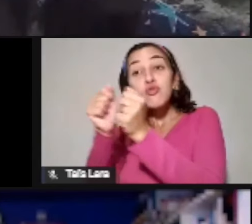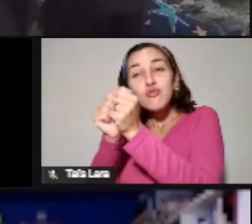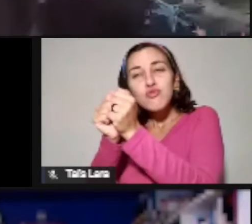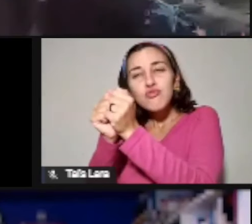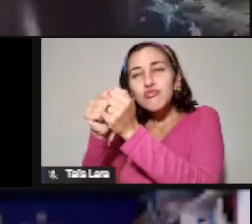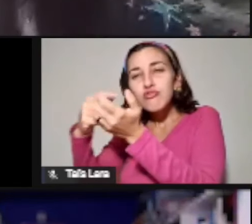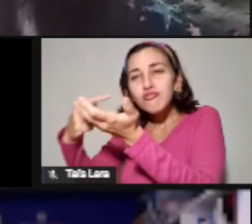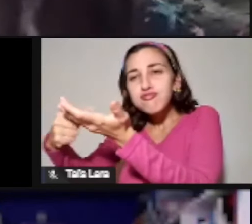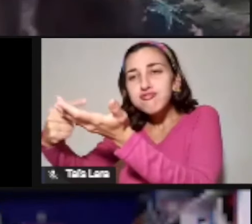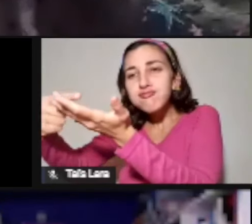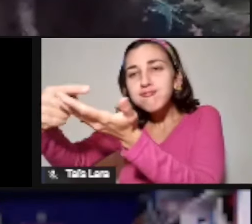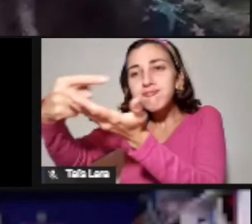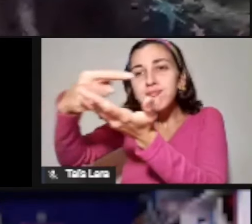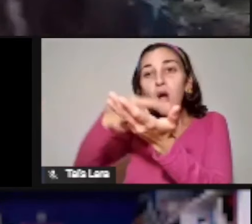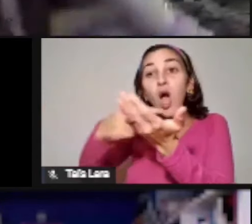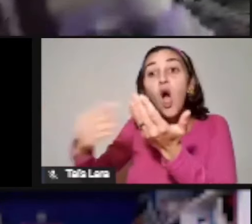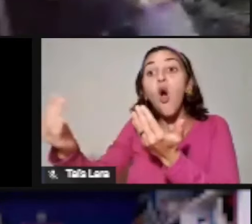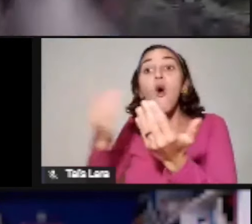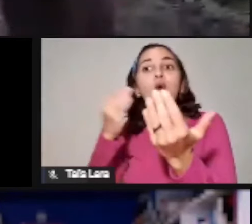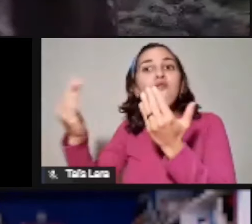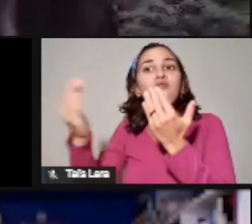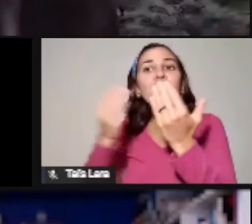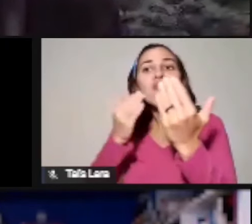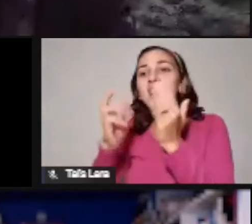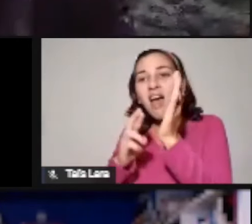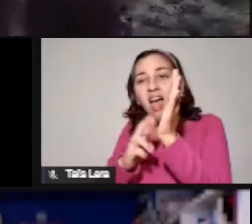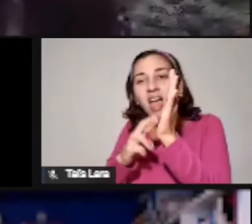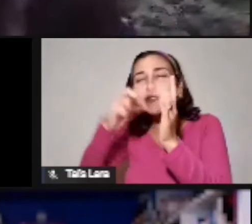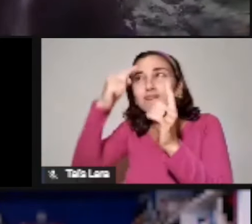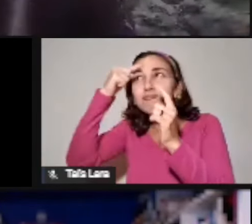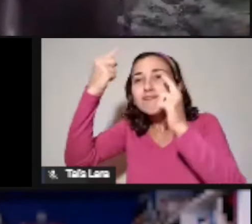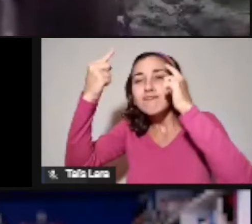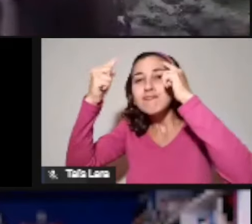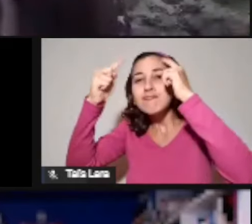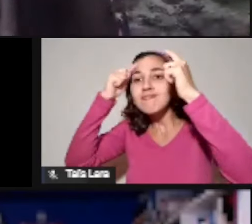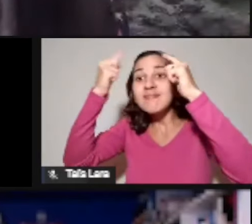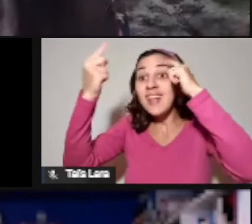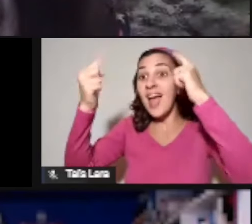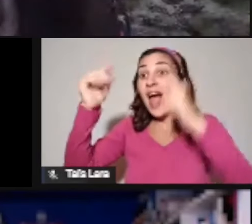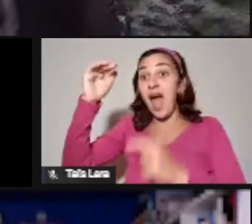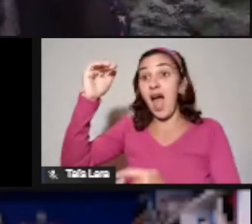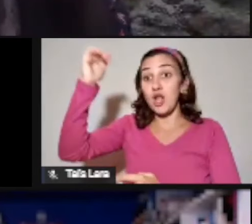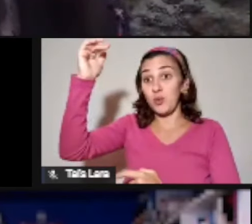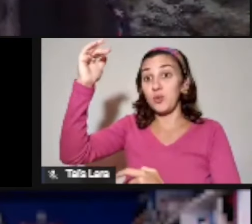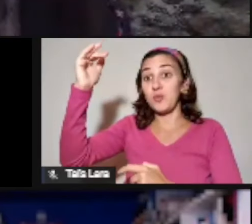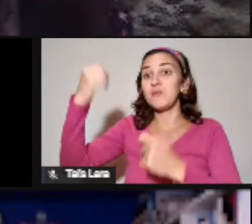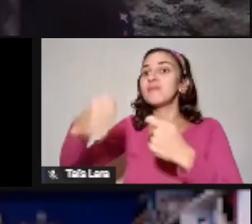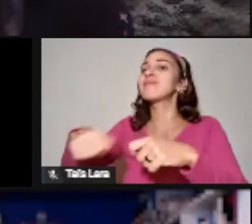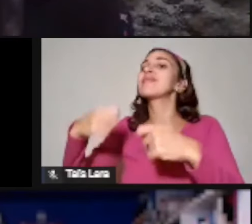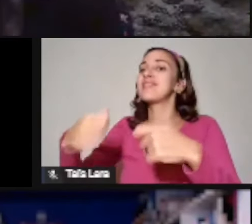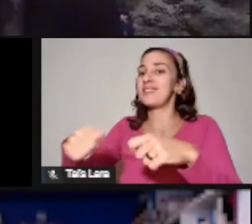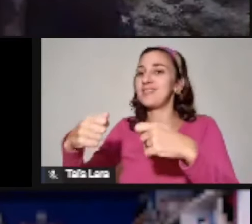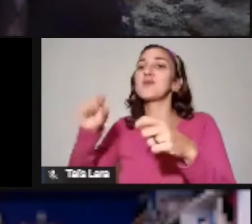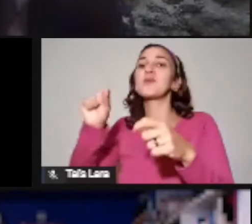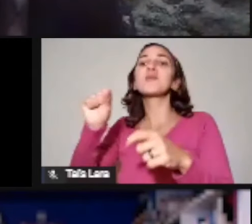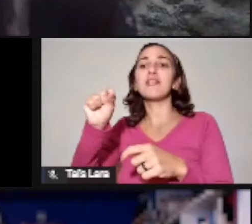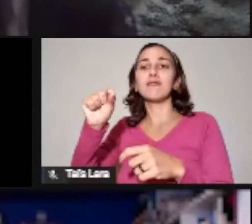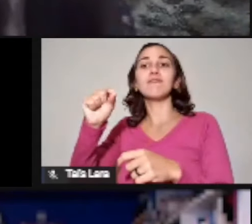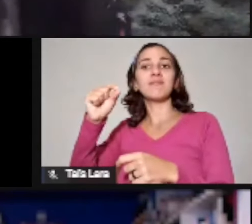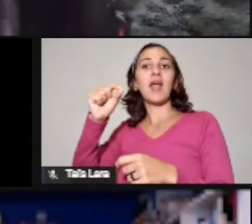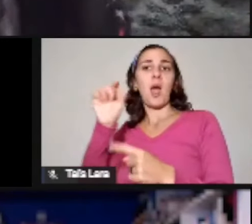você está falando, mas os adultos também têm que cumprir os combinados para dar o exemplo, justamente. É, Sheila, então, é bem isso que você está